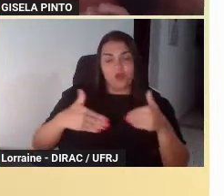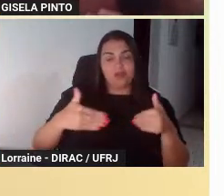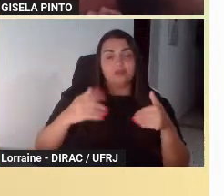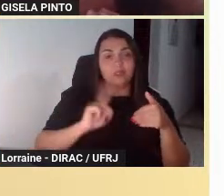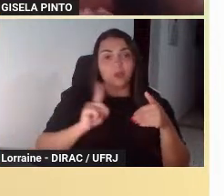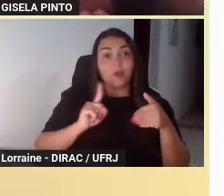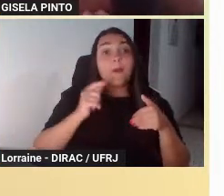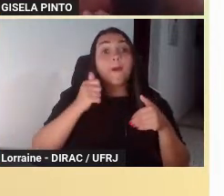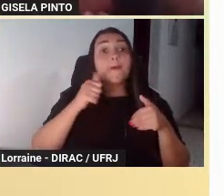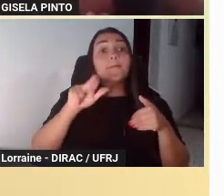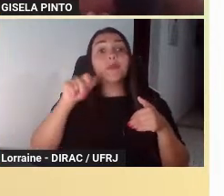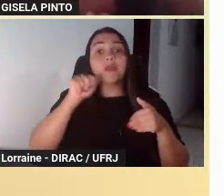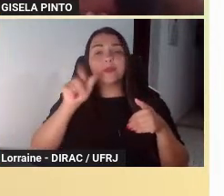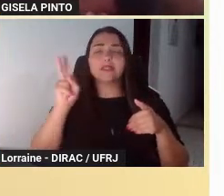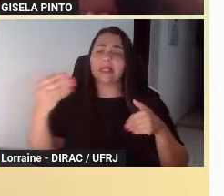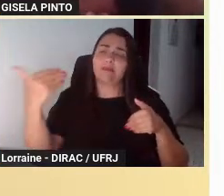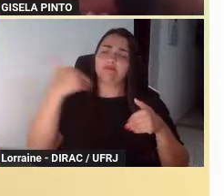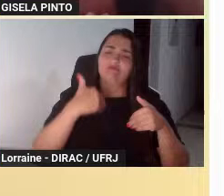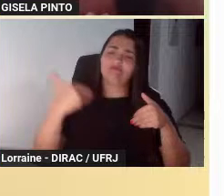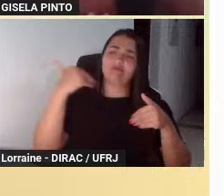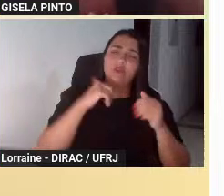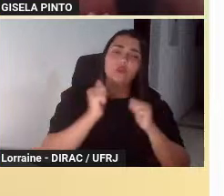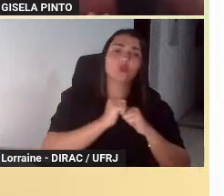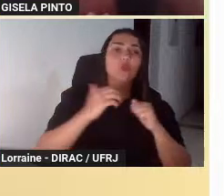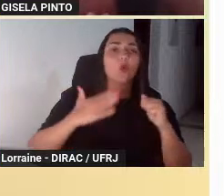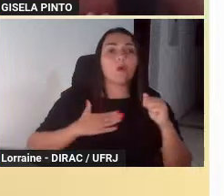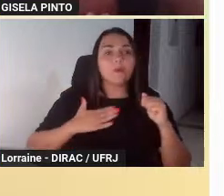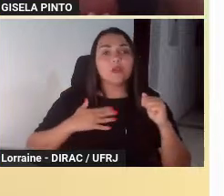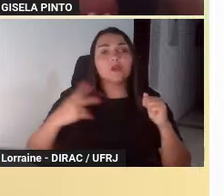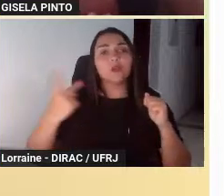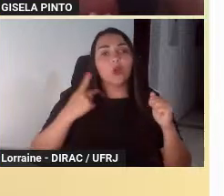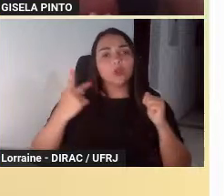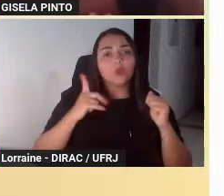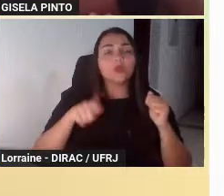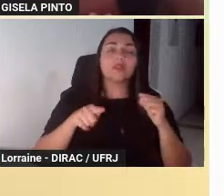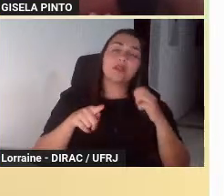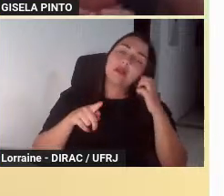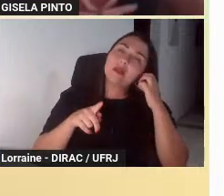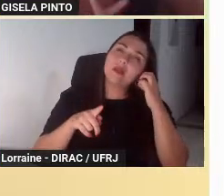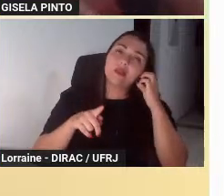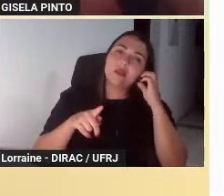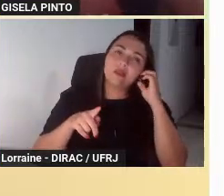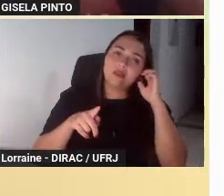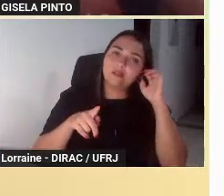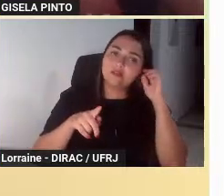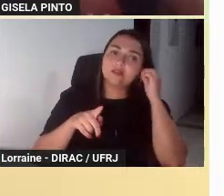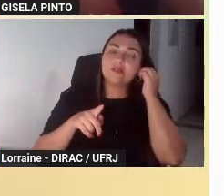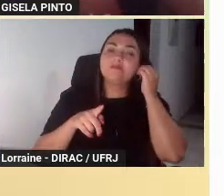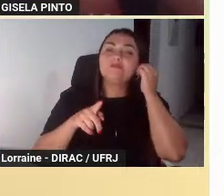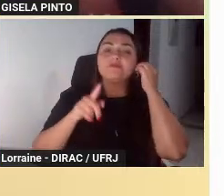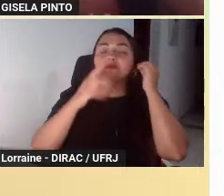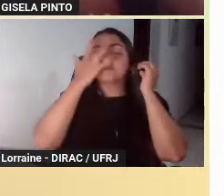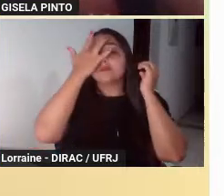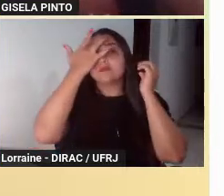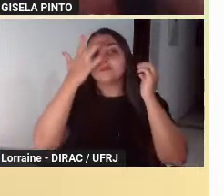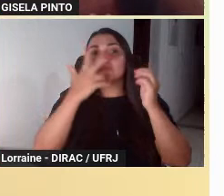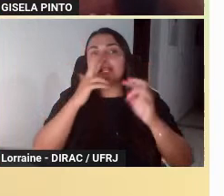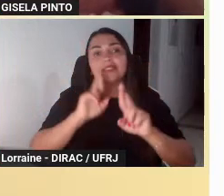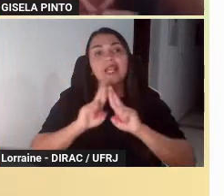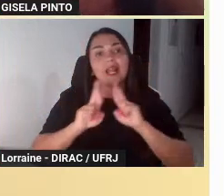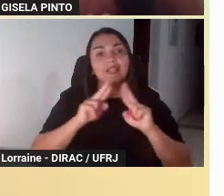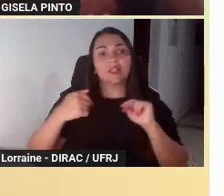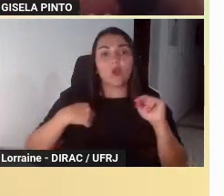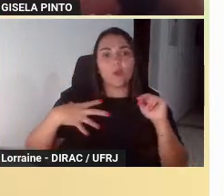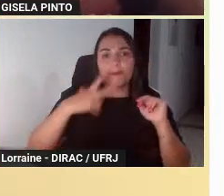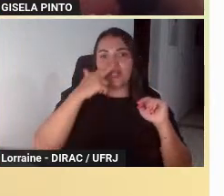está sempre comigo, sempre numa relação de quase filha comigo,